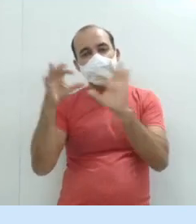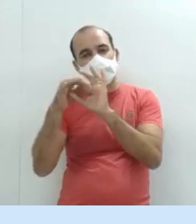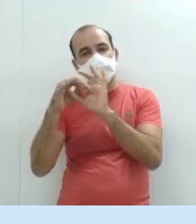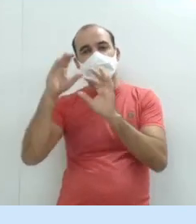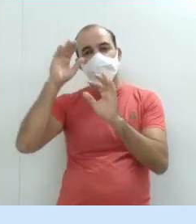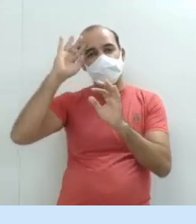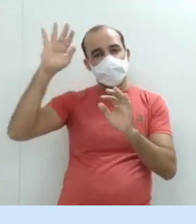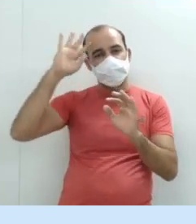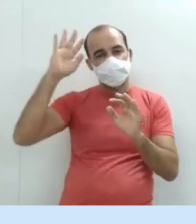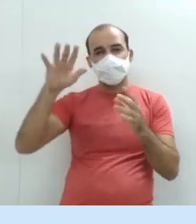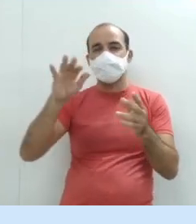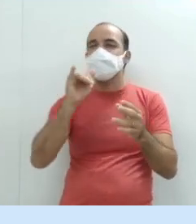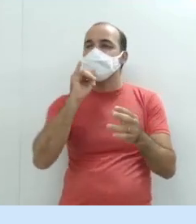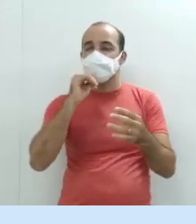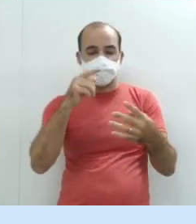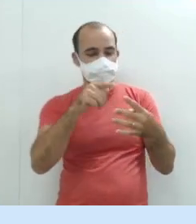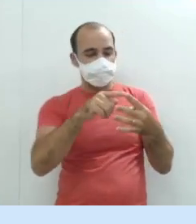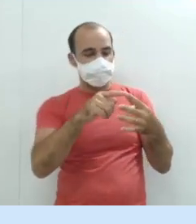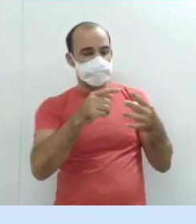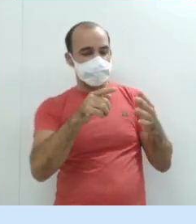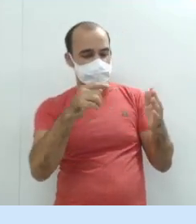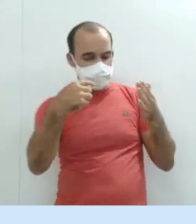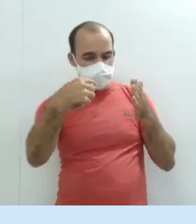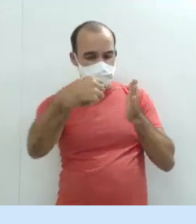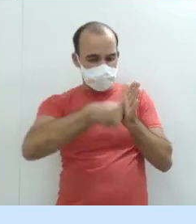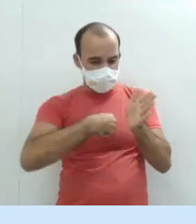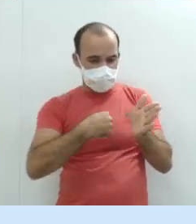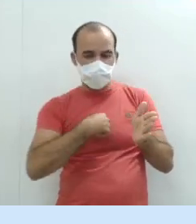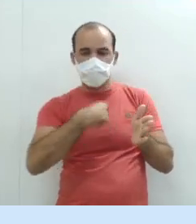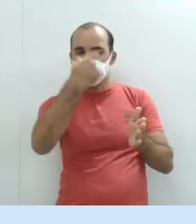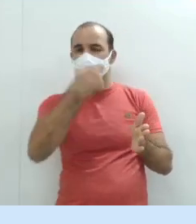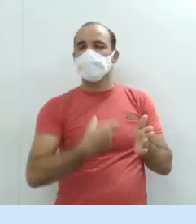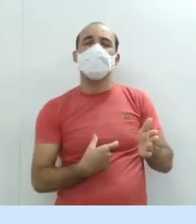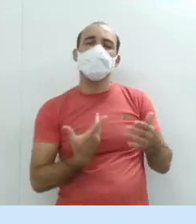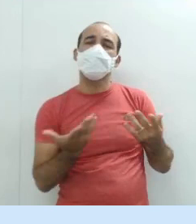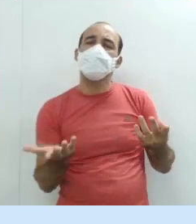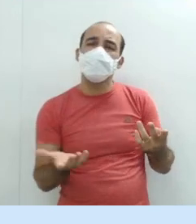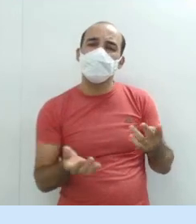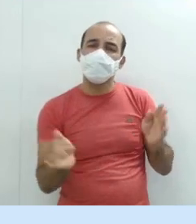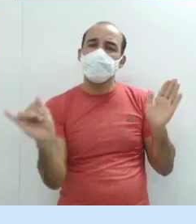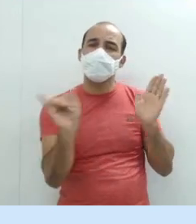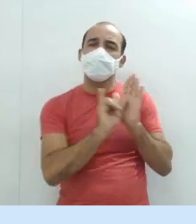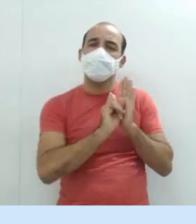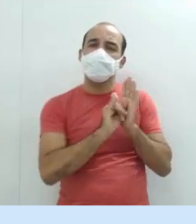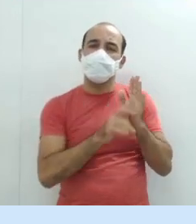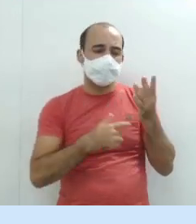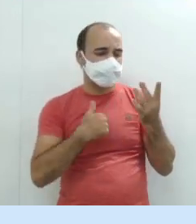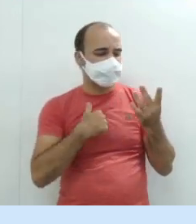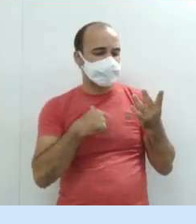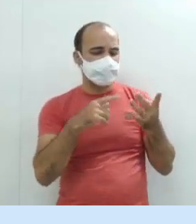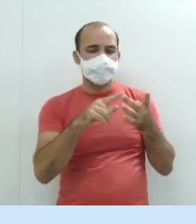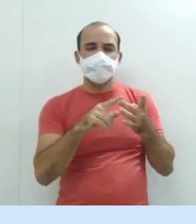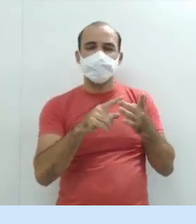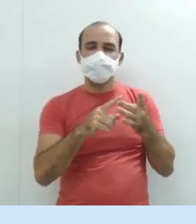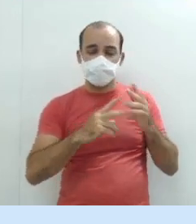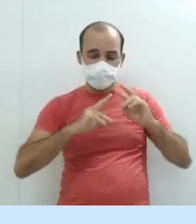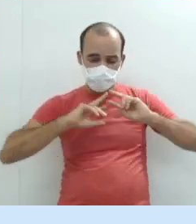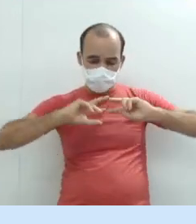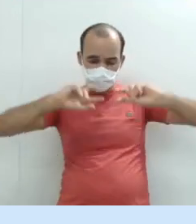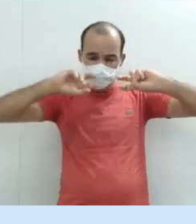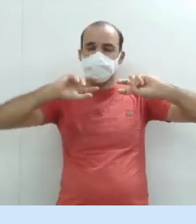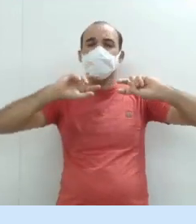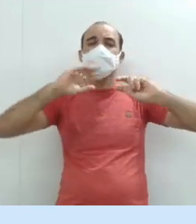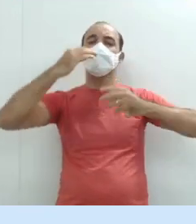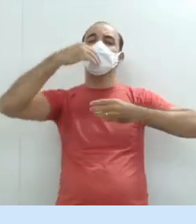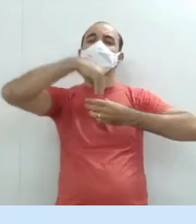responder quem você é, se você não se autoconhece, se você não sabe quais são suas reais ou os seus